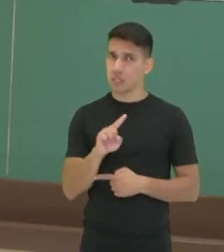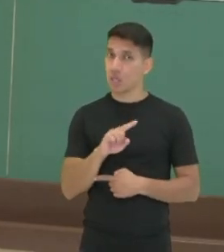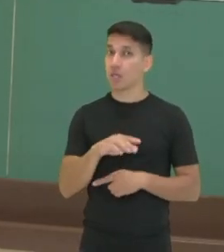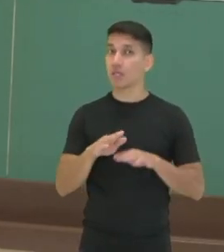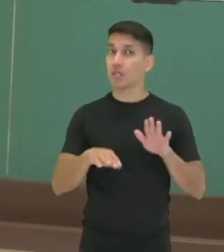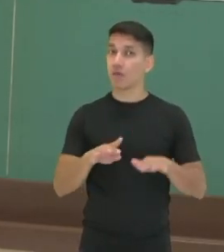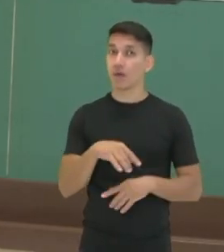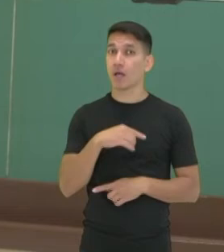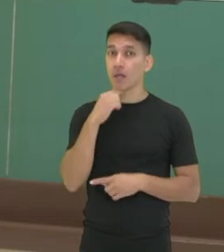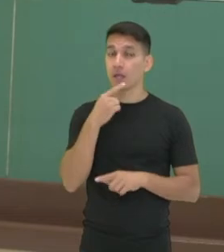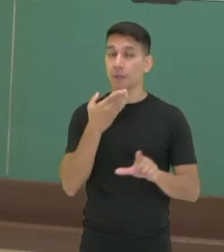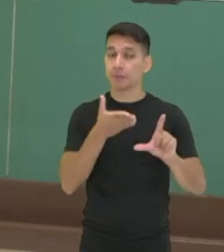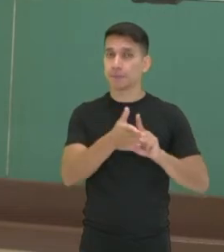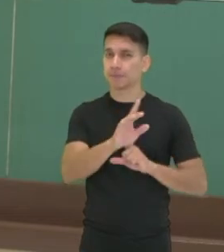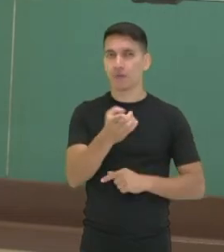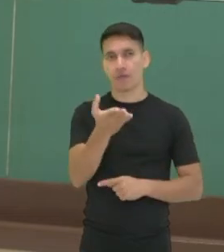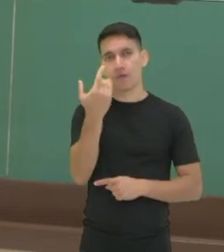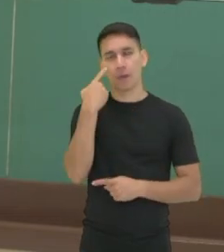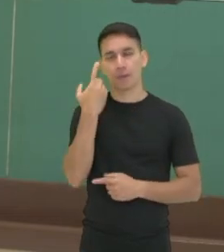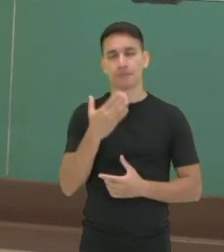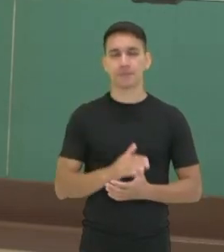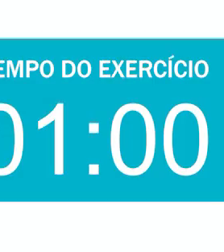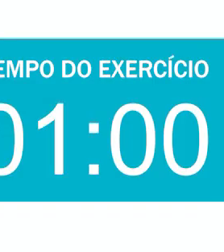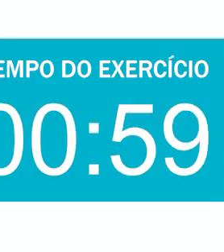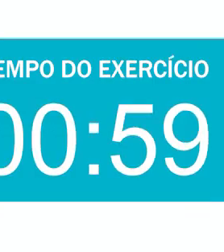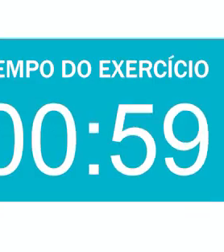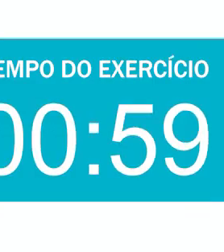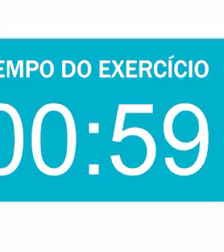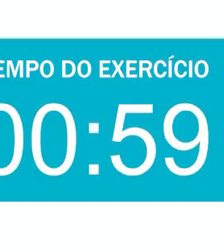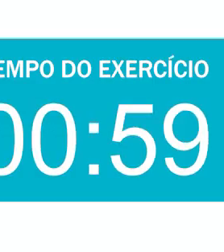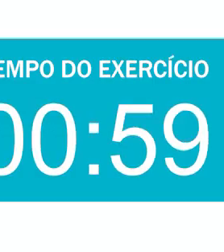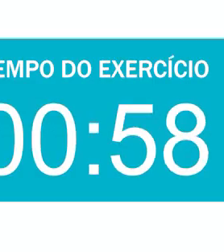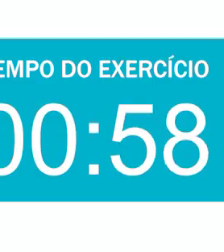joia? Então, beleza, vamos lá jogar comigo então.